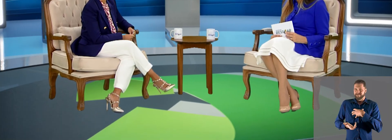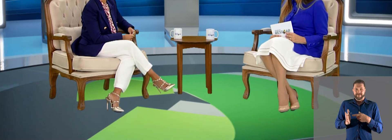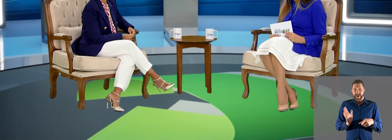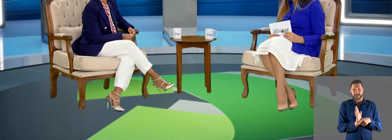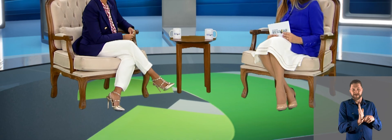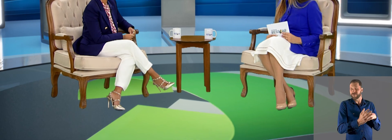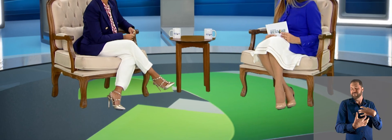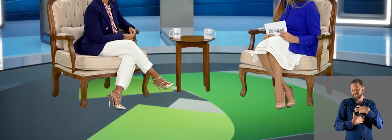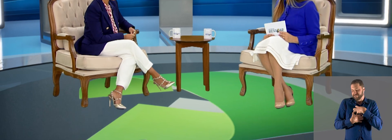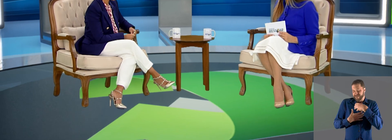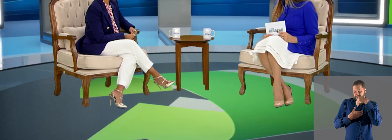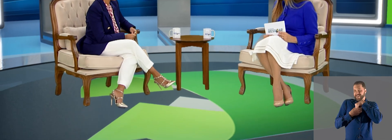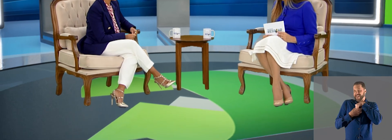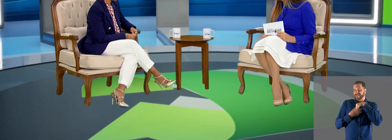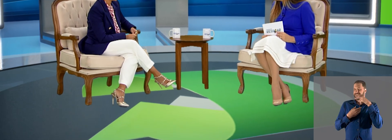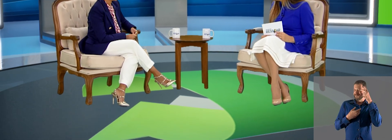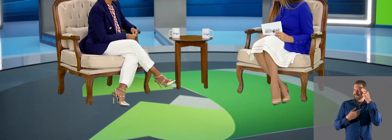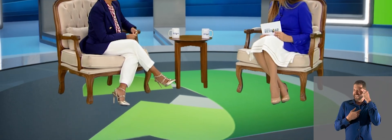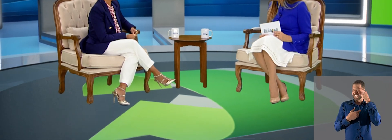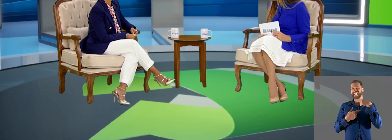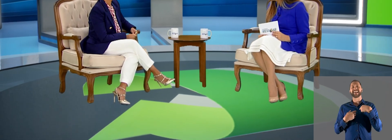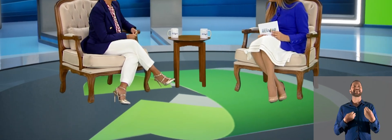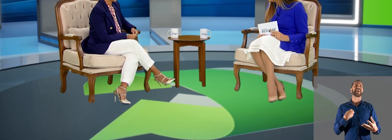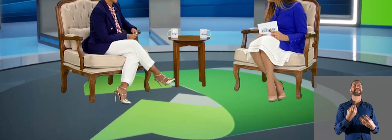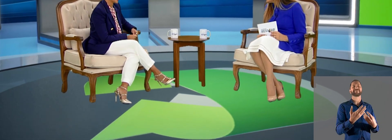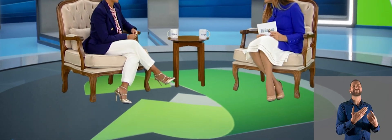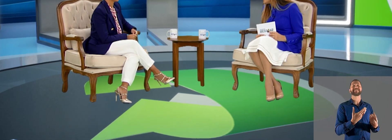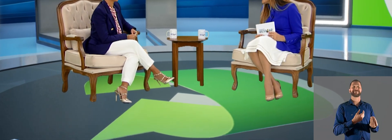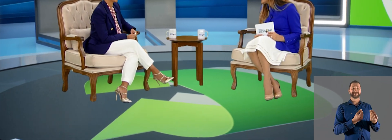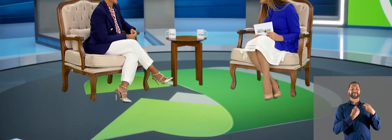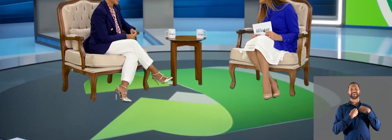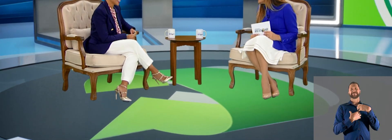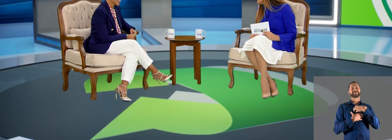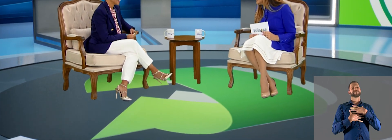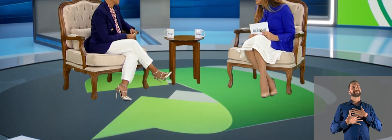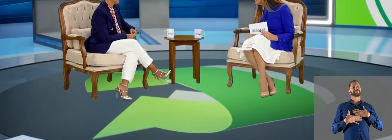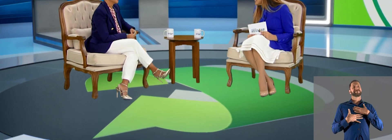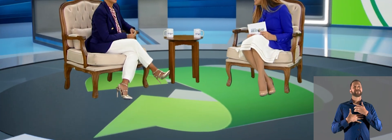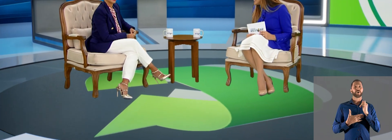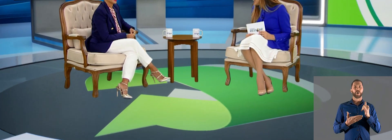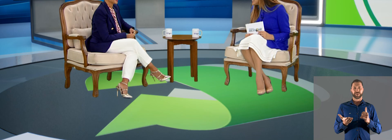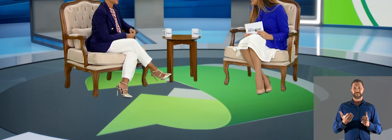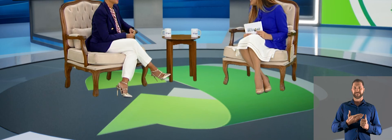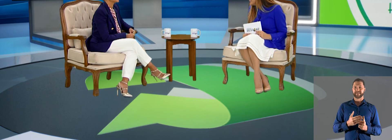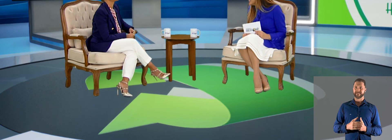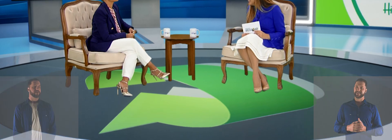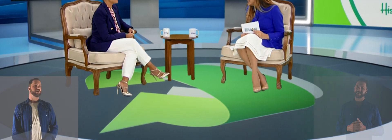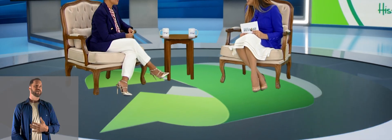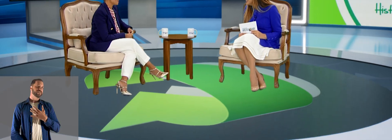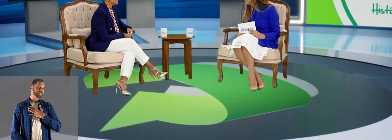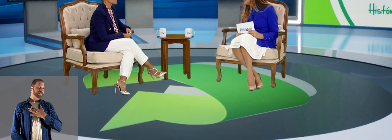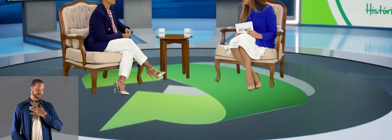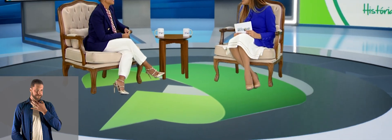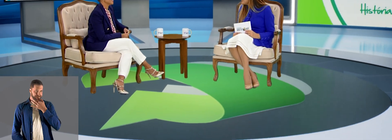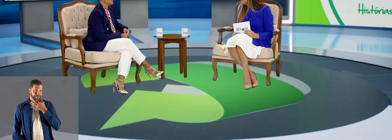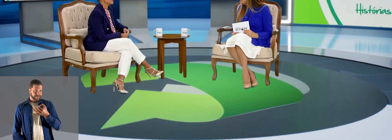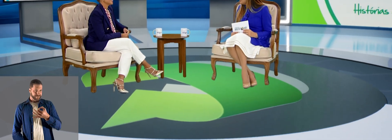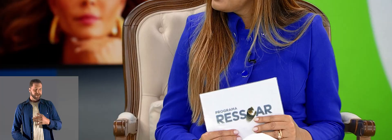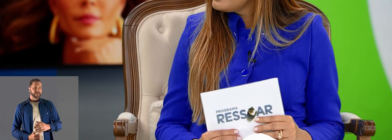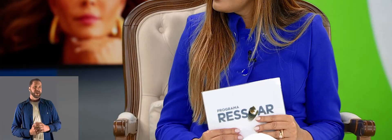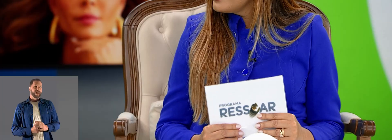é que a gente se sente quando a gente faz isso que é a parte maior a gente pensa que você tá doando Mas você tá recebendo né Eu acho